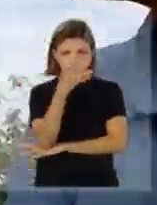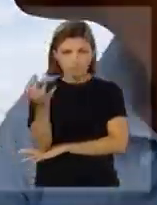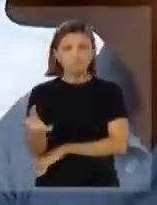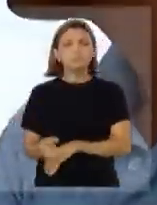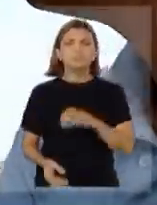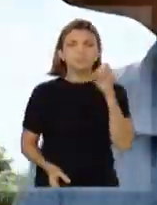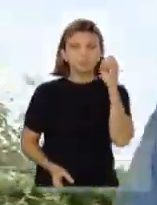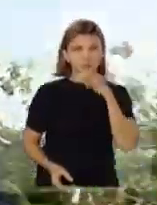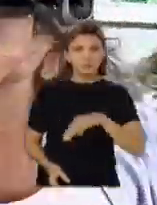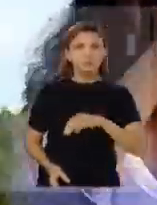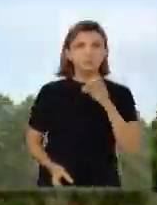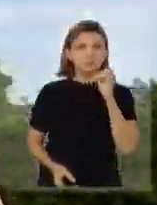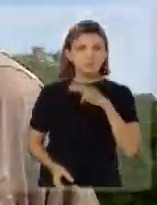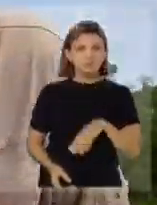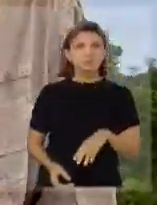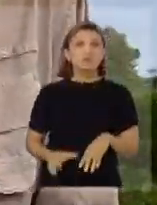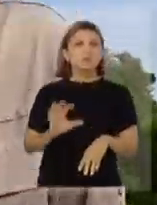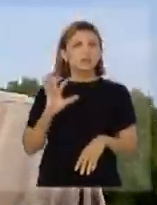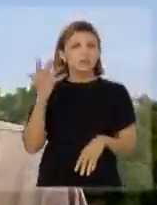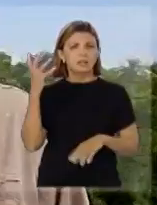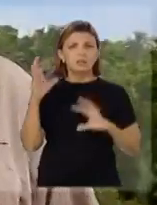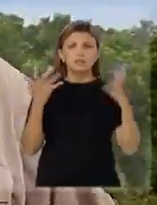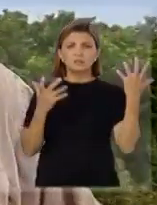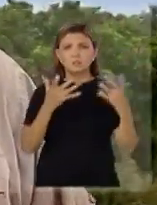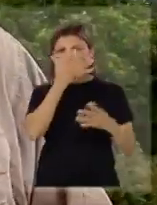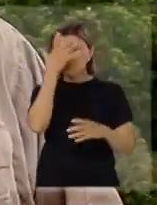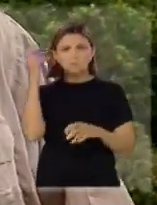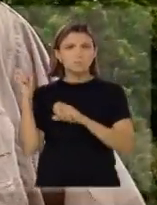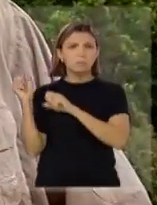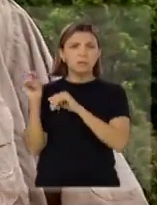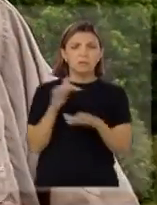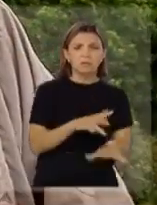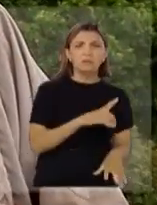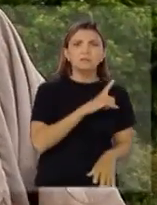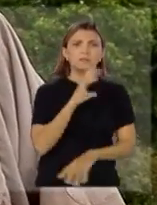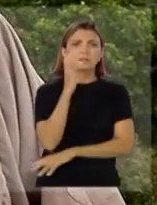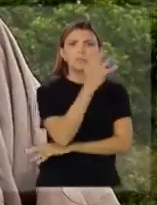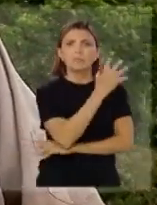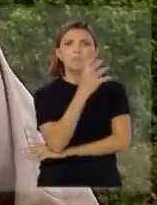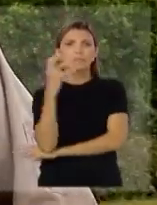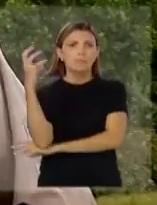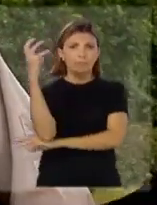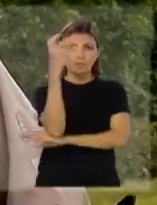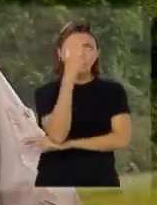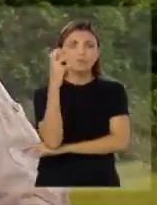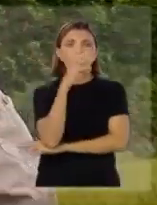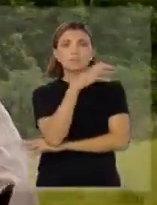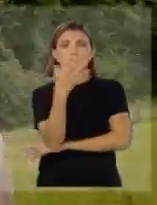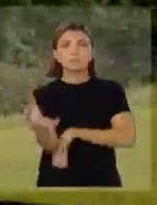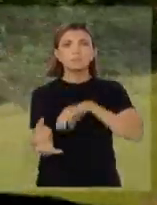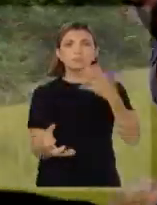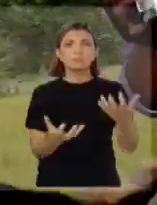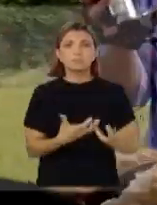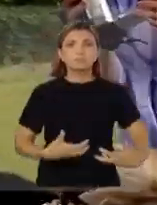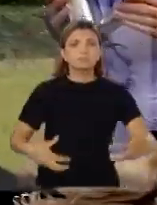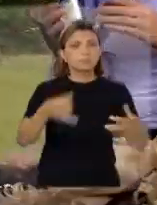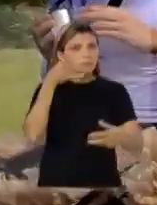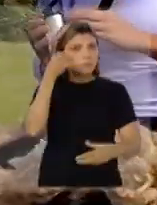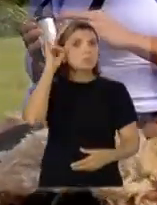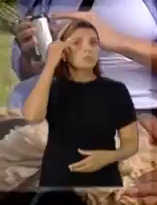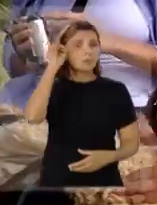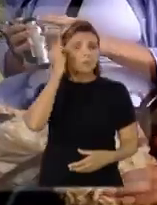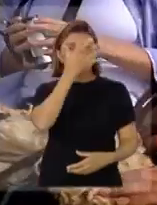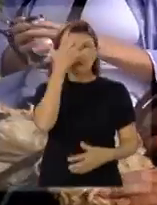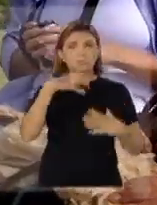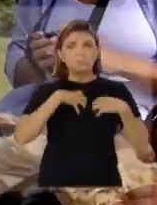Tem muito desmatamento por aqui? Pior que tem, rapaz. De uns tempos para cá, isso aqui encheu de pecuarista. Muita área que era mata virou pasto para gado. E aí